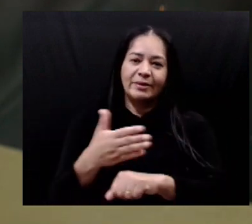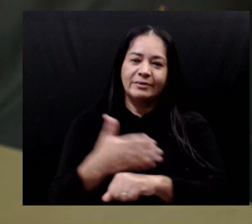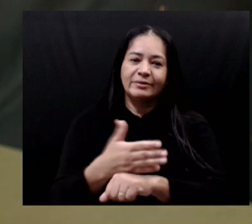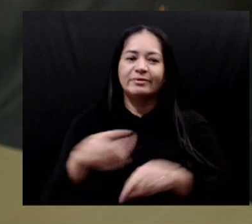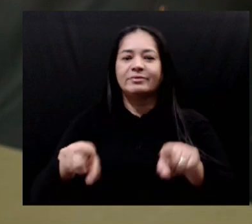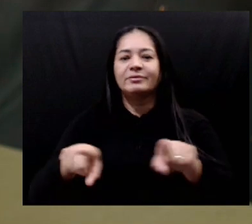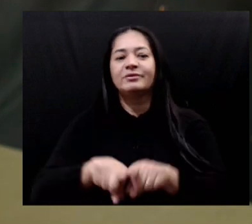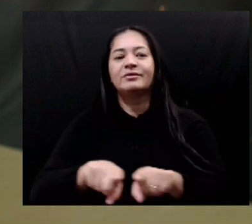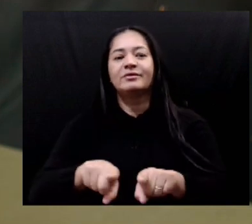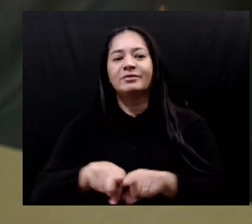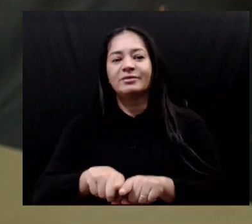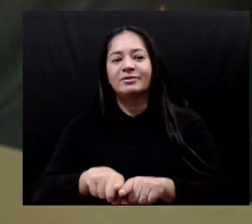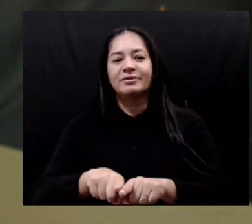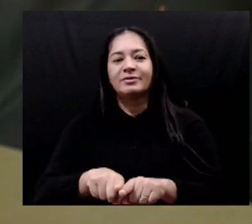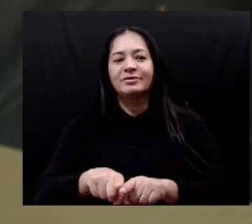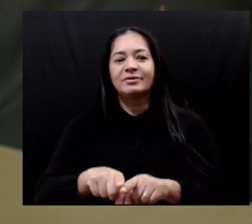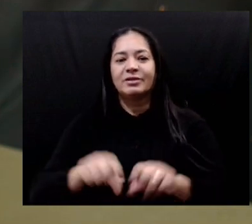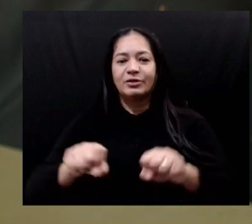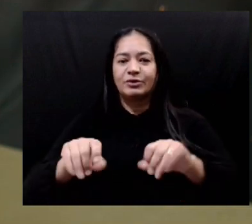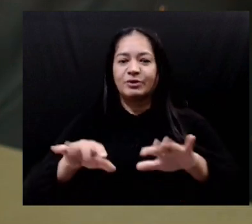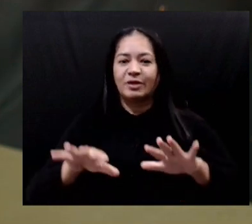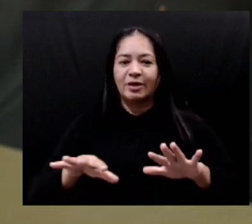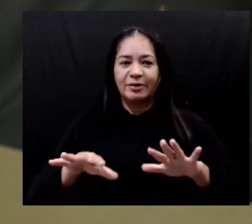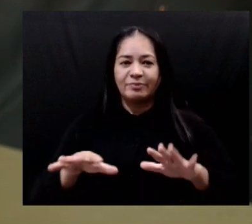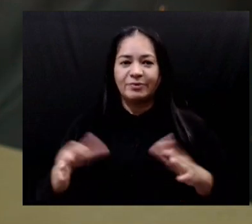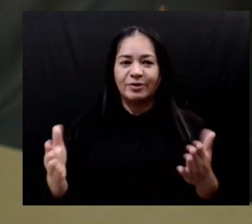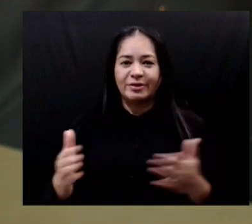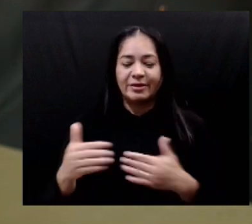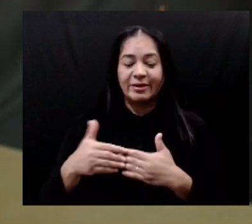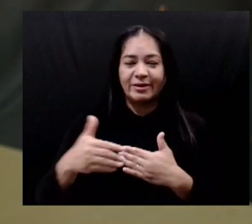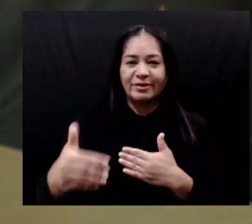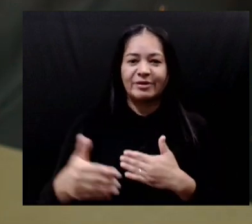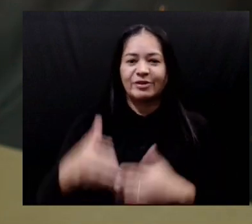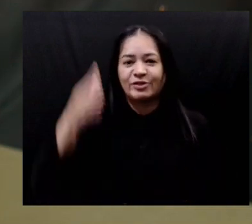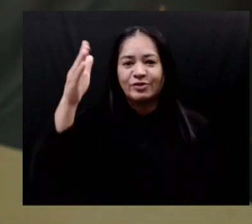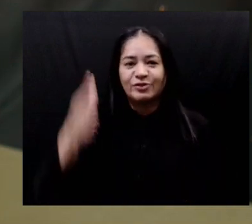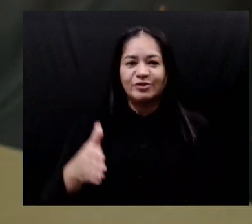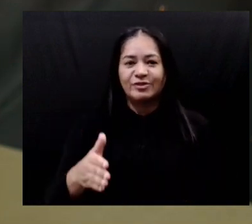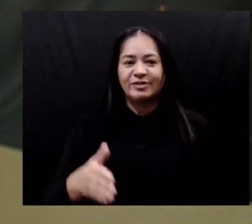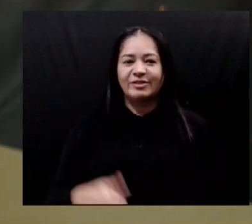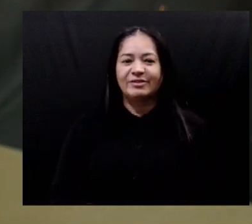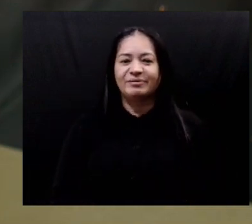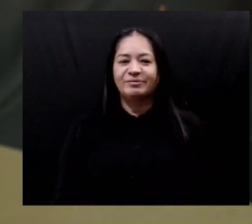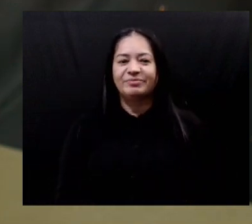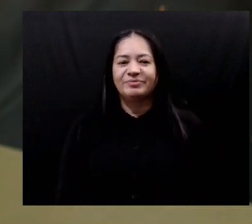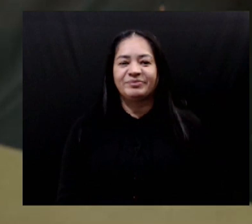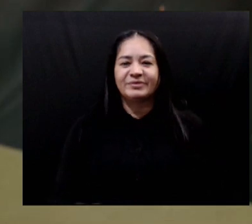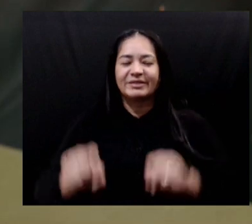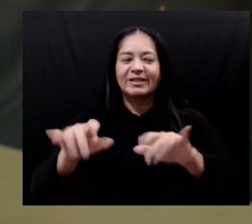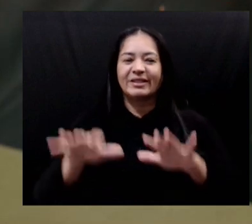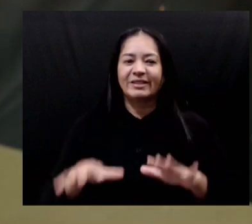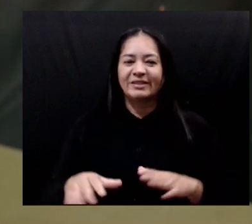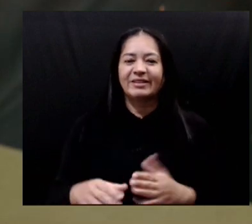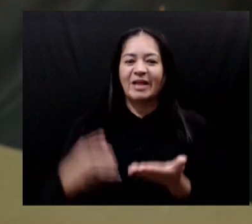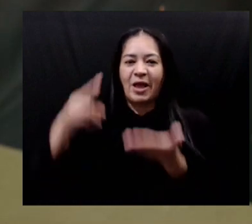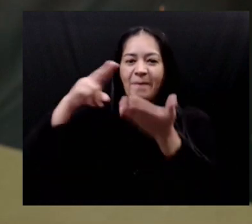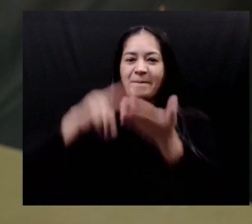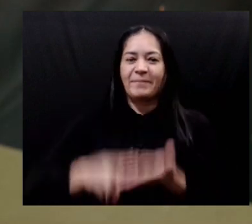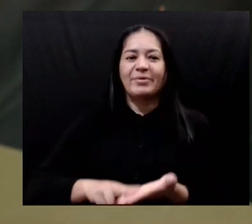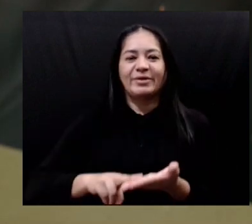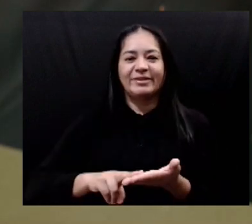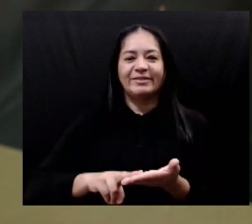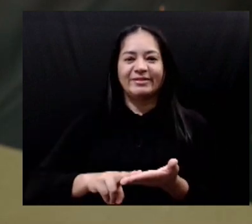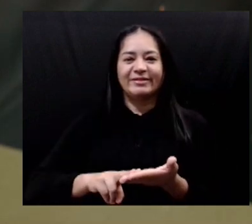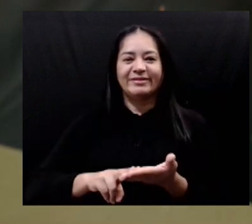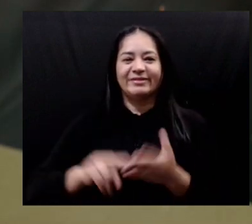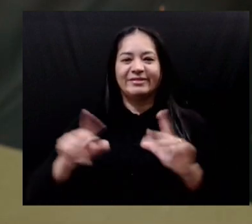dessa cerimônia que acontece em instantes, direto do plenário José Maria Matozinho, é a posse e diplomação dos